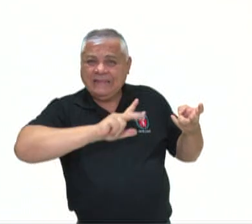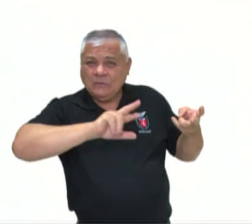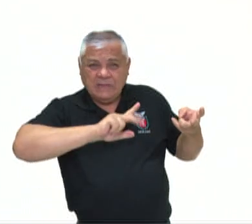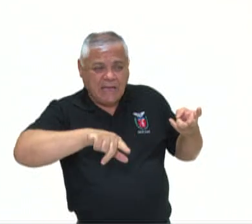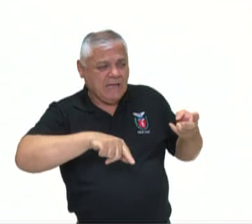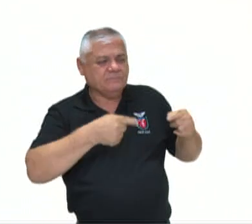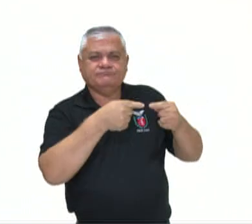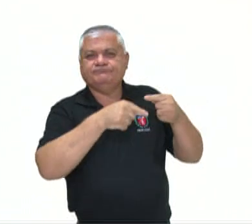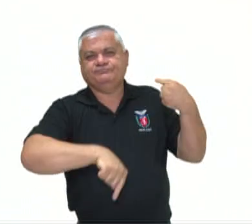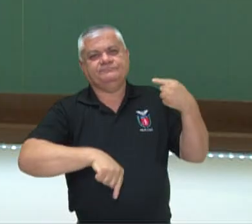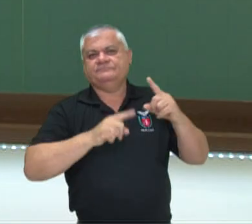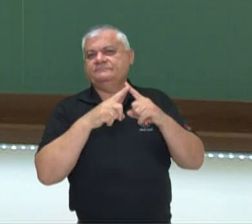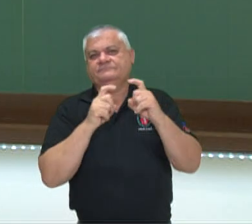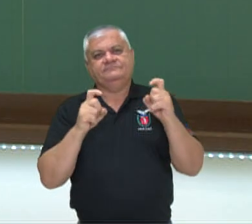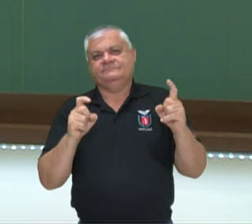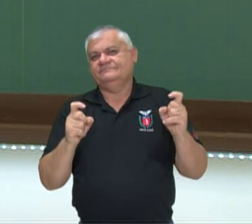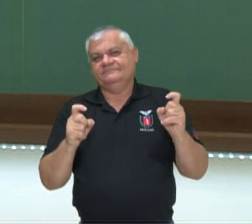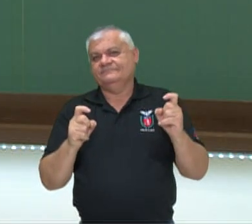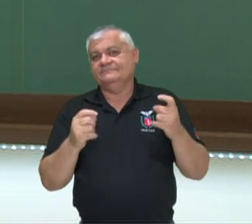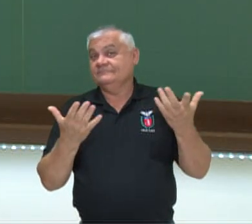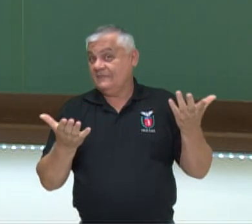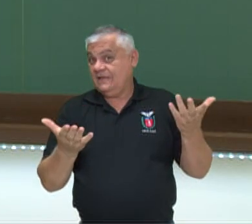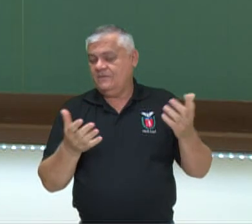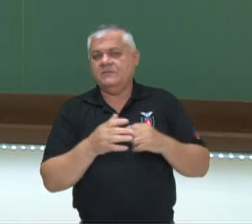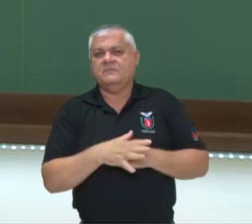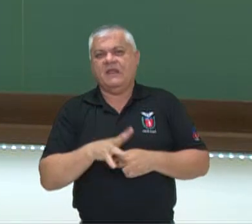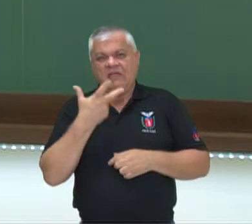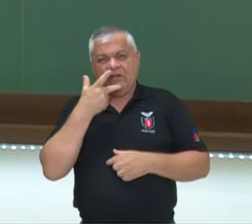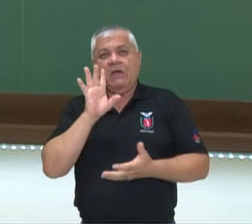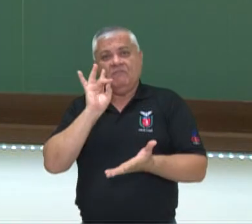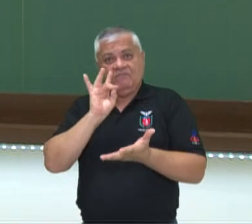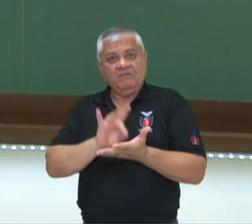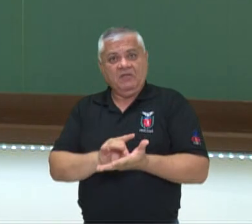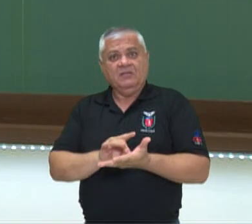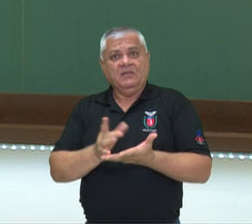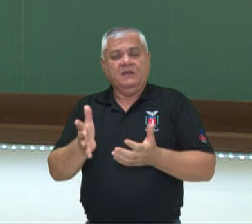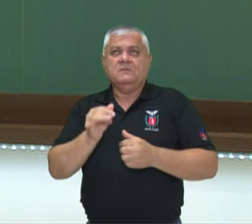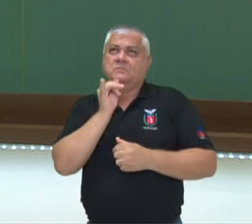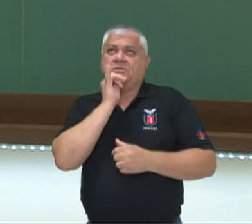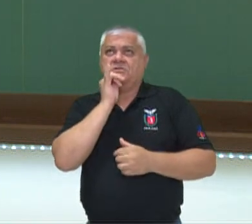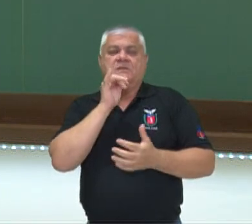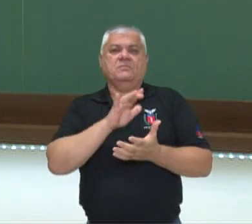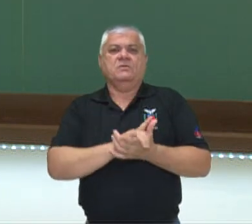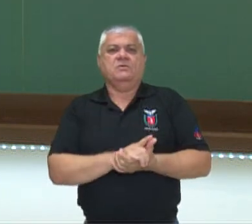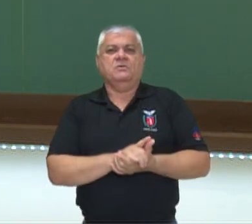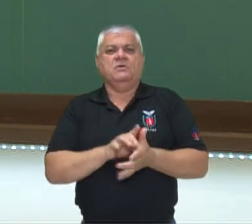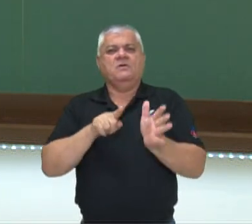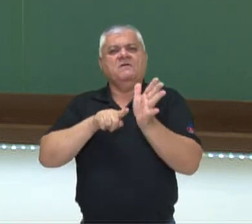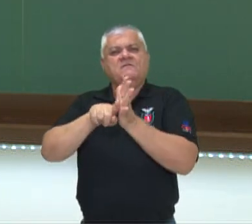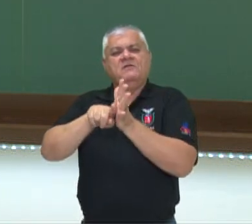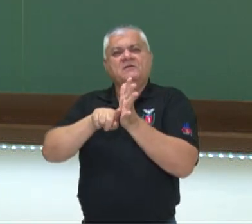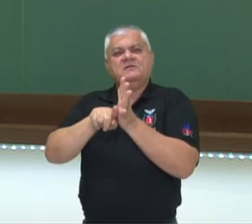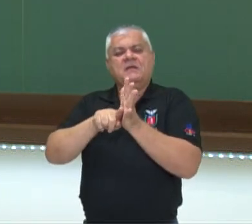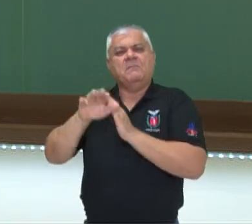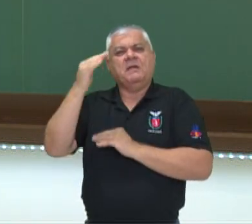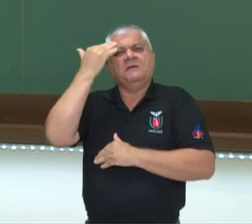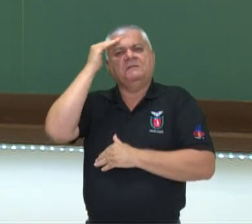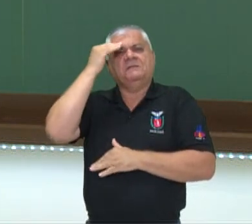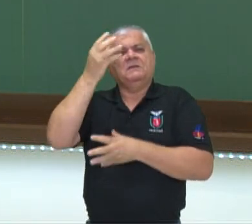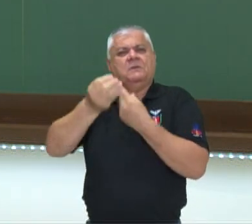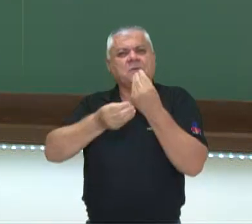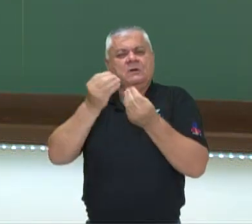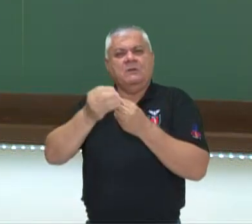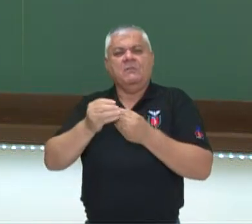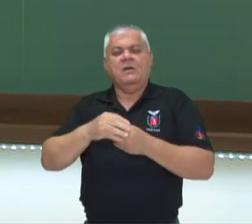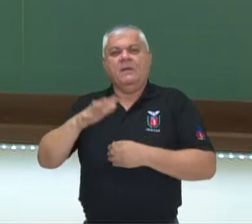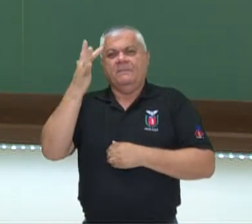para a ciência. Então, não faz sentido eu afirmar que fazer uma investigação para entender se